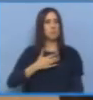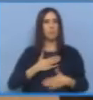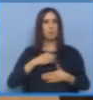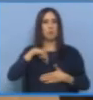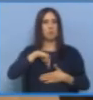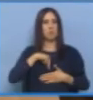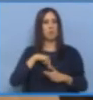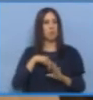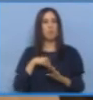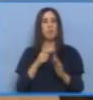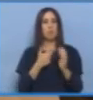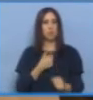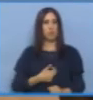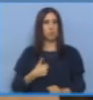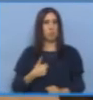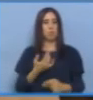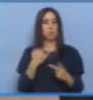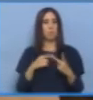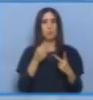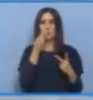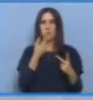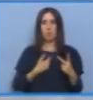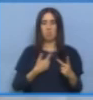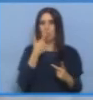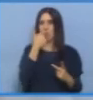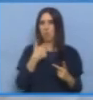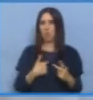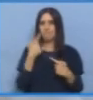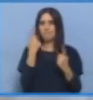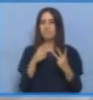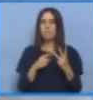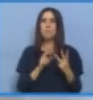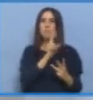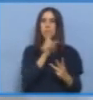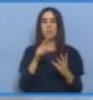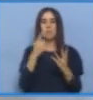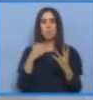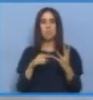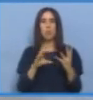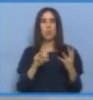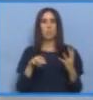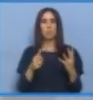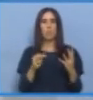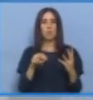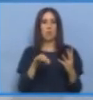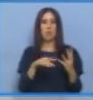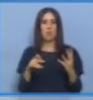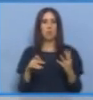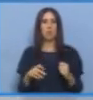na vocação cristã, depois laical, também definir isso, missionária e depois comboniana. E foi isso que me fez